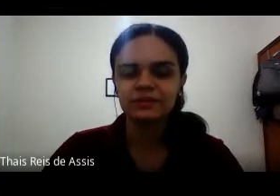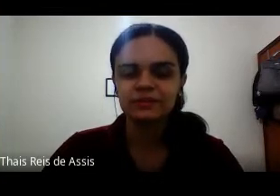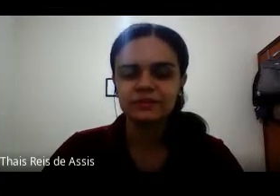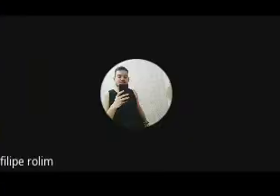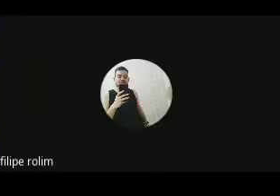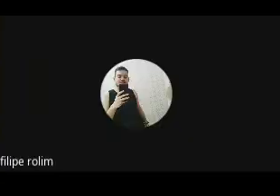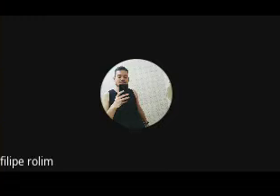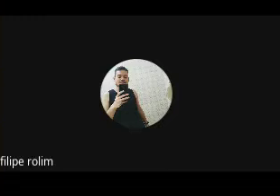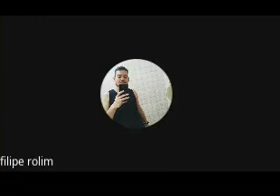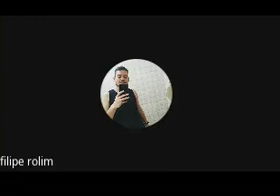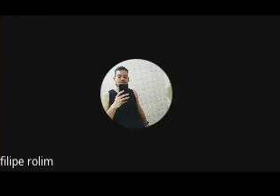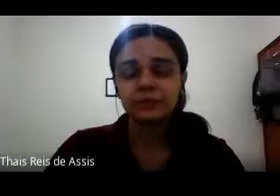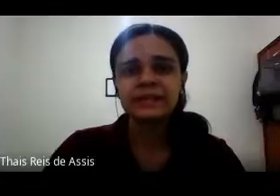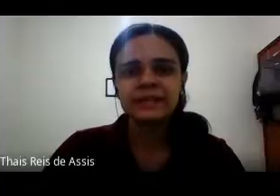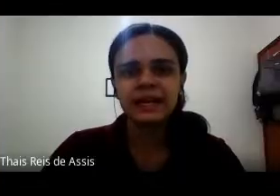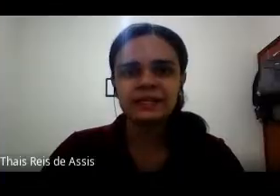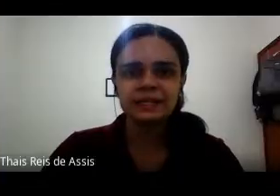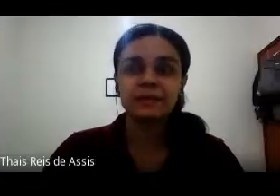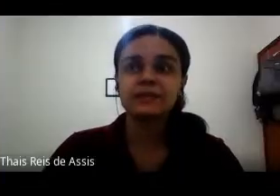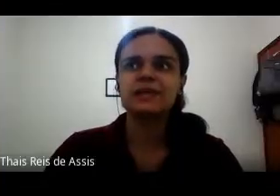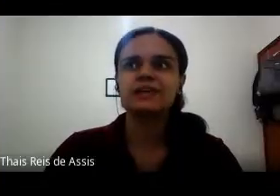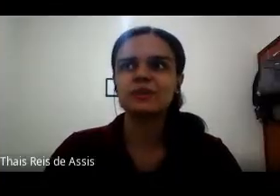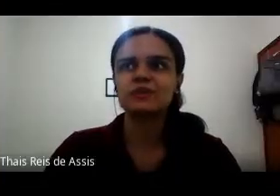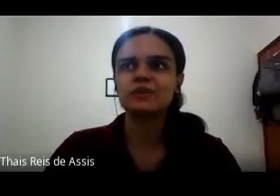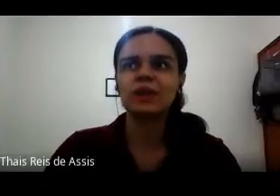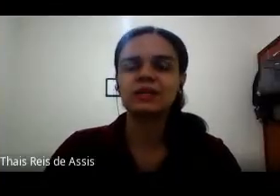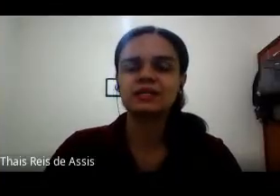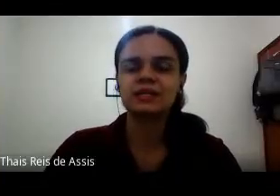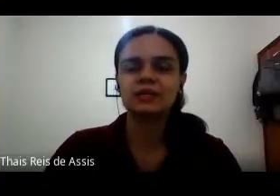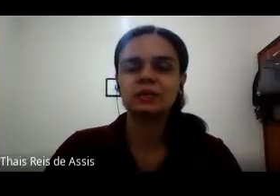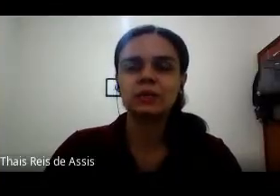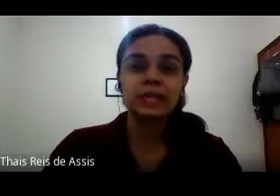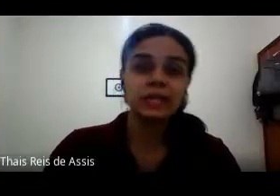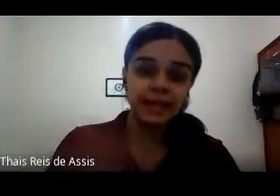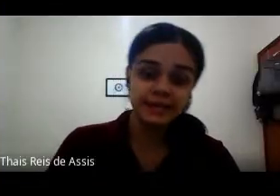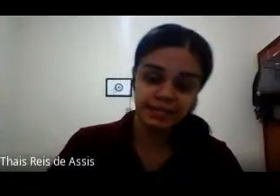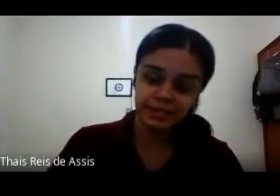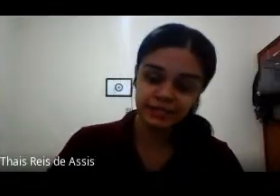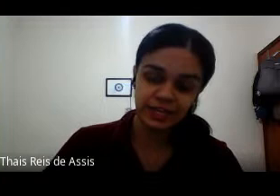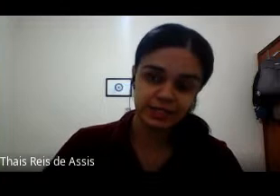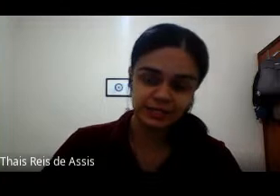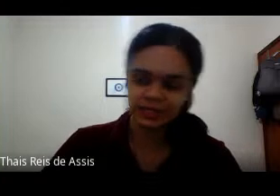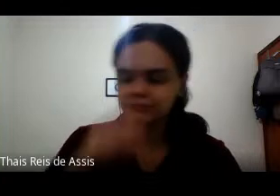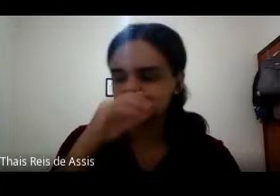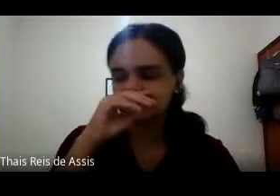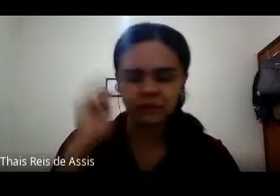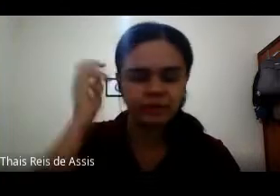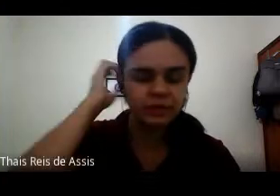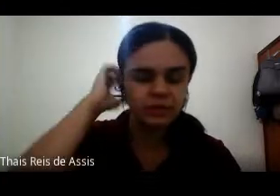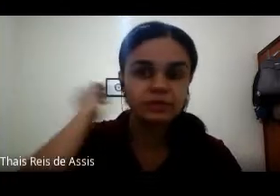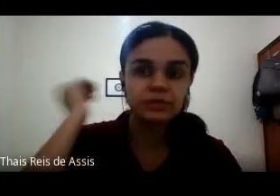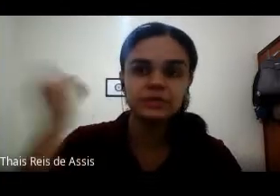Já vi também. O que vocês acham que a escola está inserindo inglês desde criancinha?